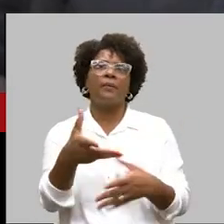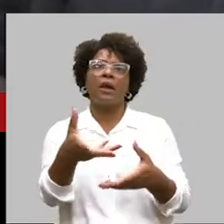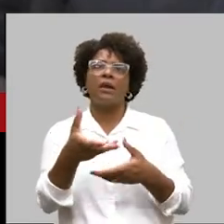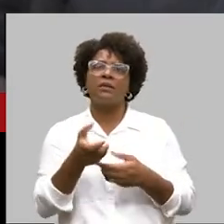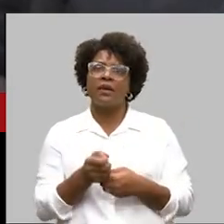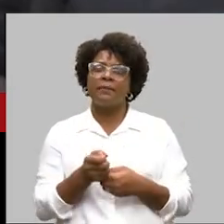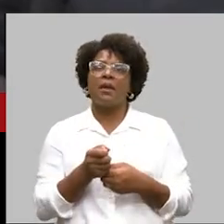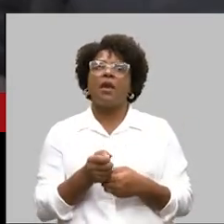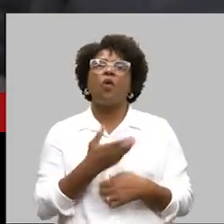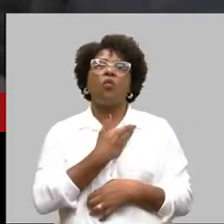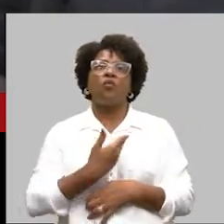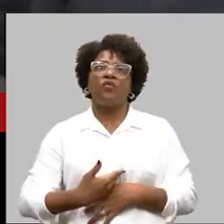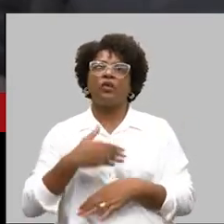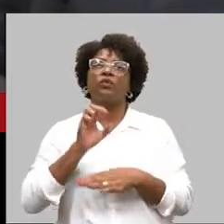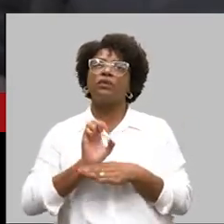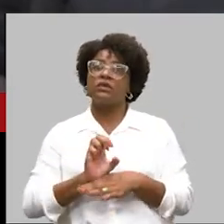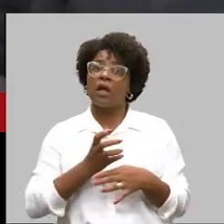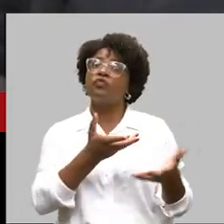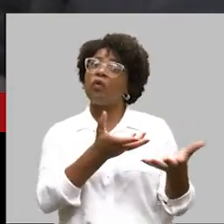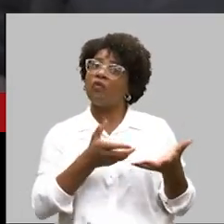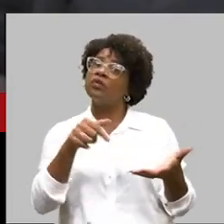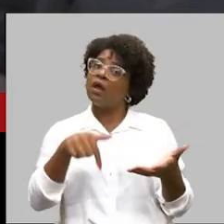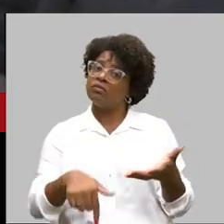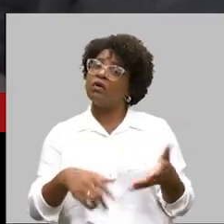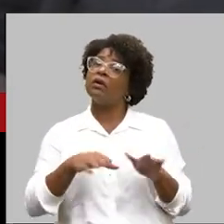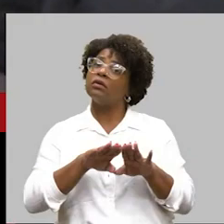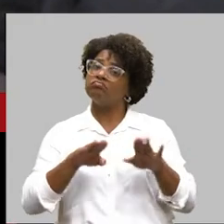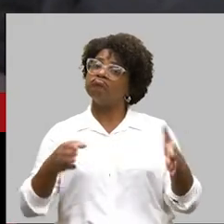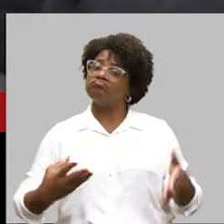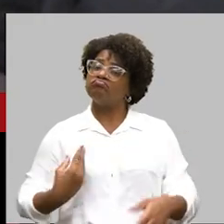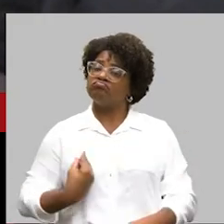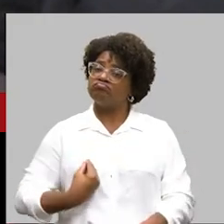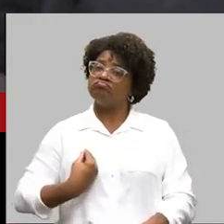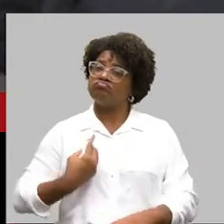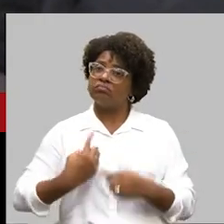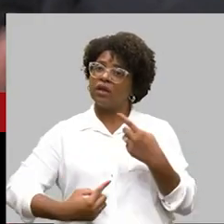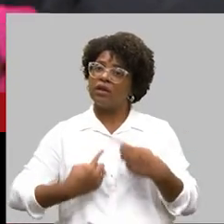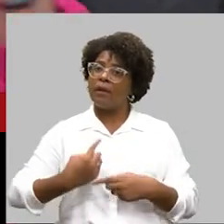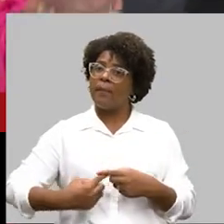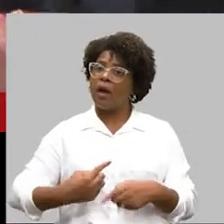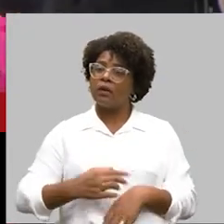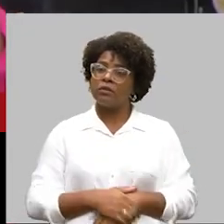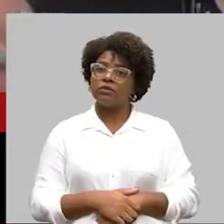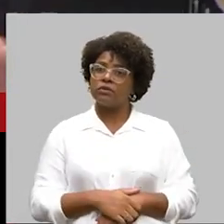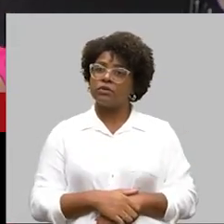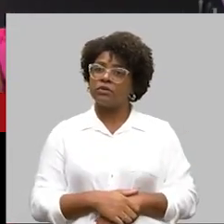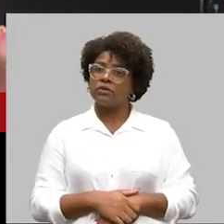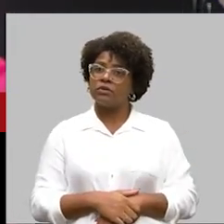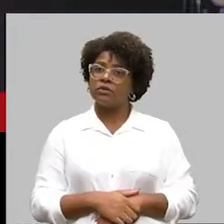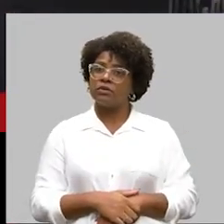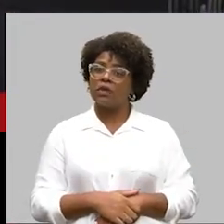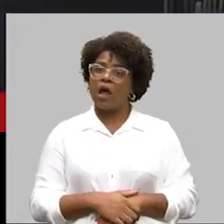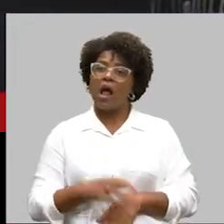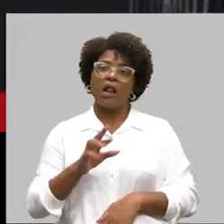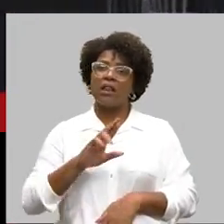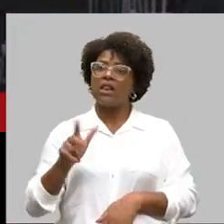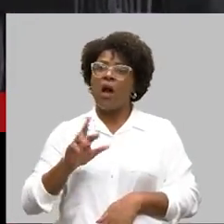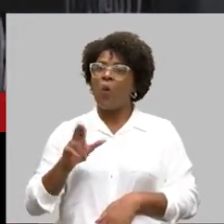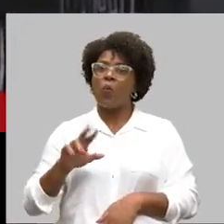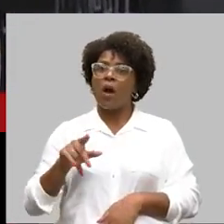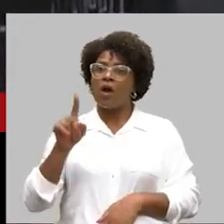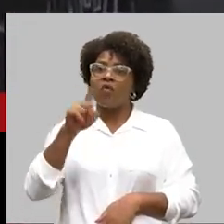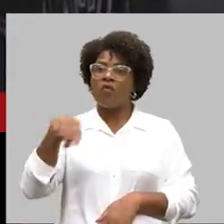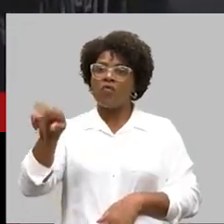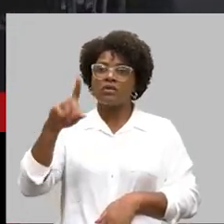foi convidado para participar desse debate público nós não estamos fazendo um debate público e à margem né Sem convidar